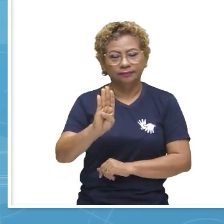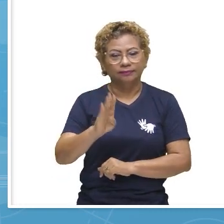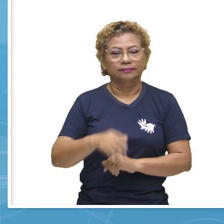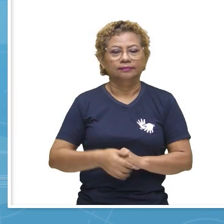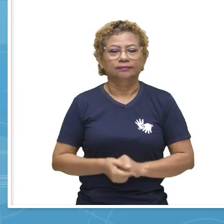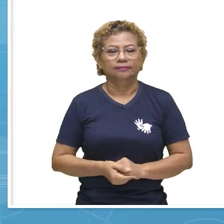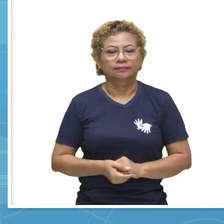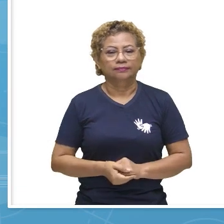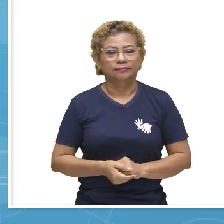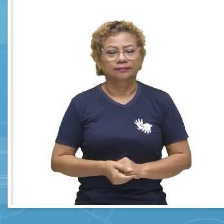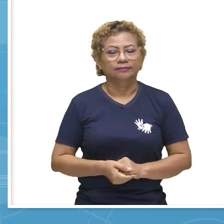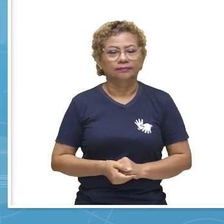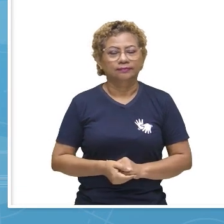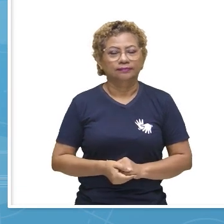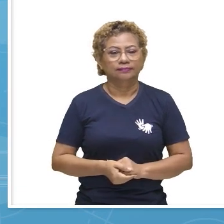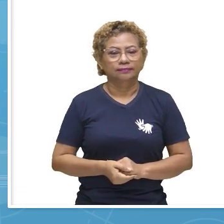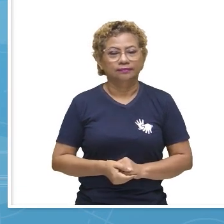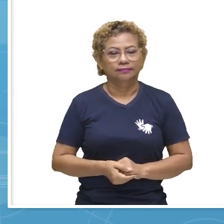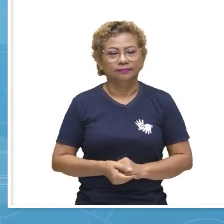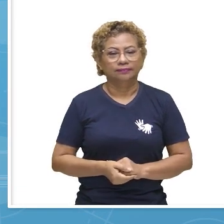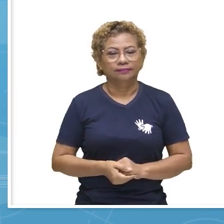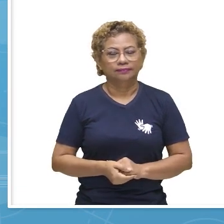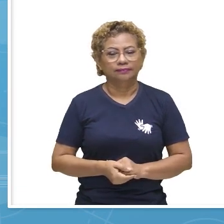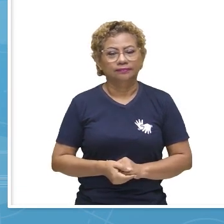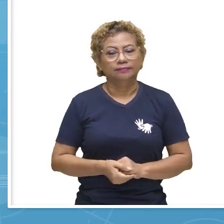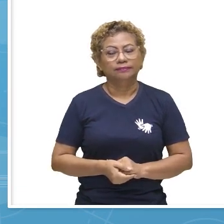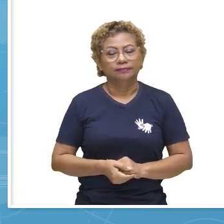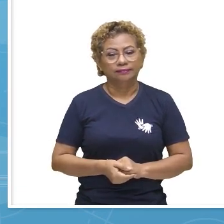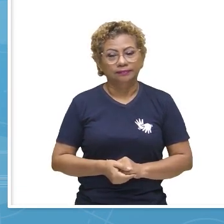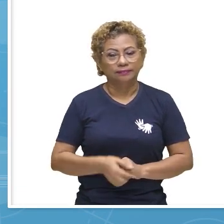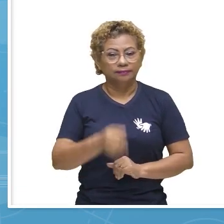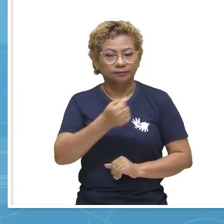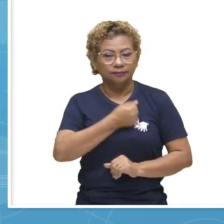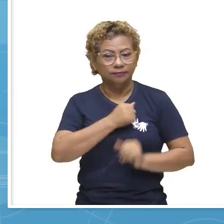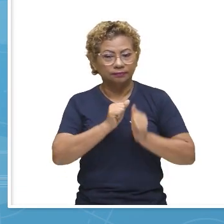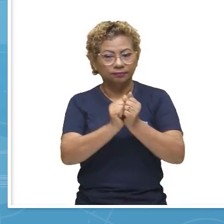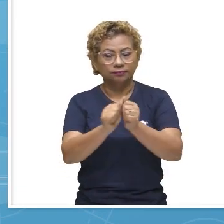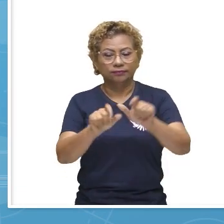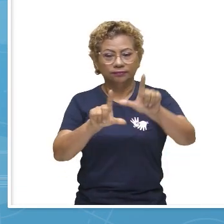B é quem está o número que está junto